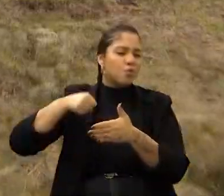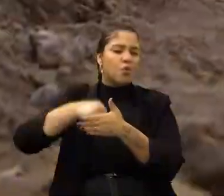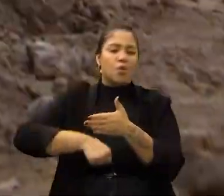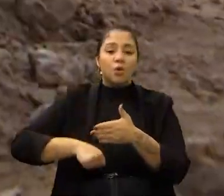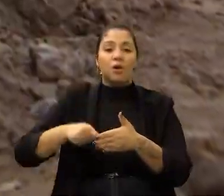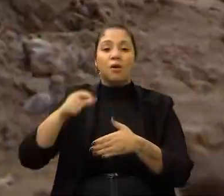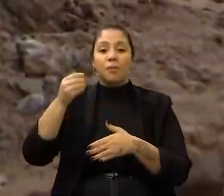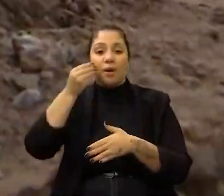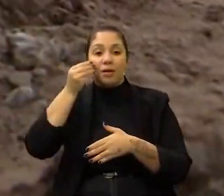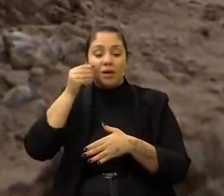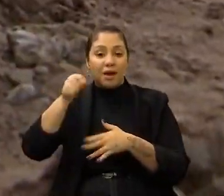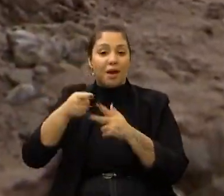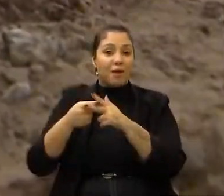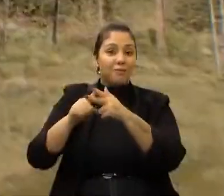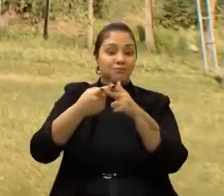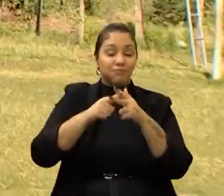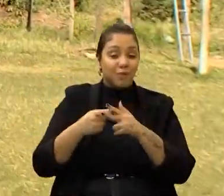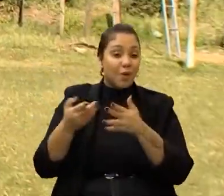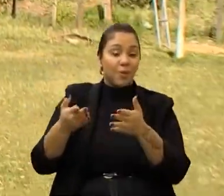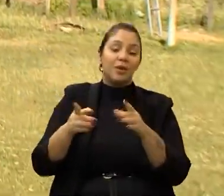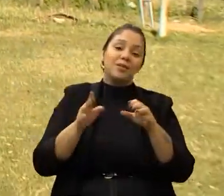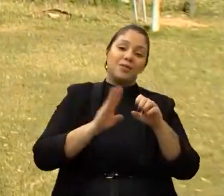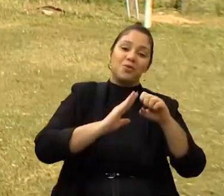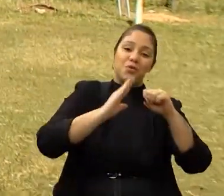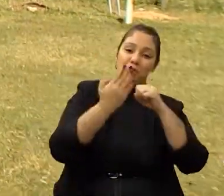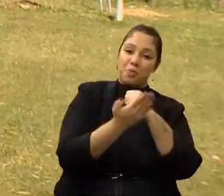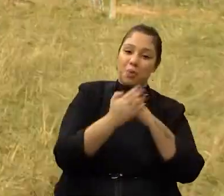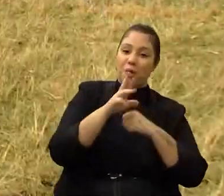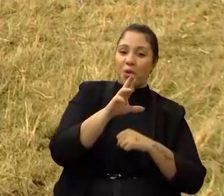Cecília que a luta dele foi tanto né